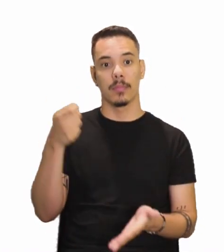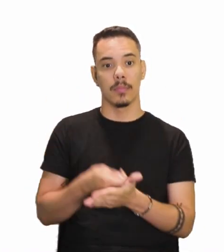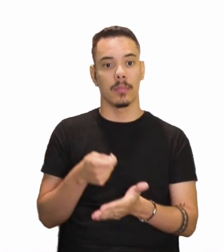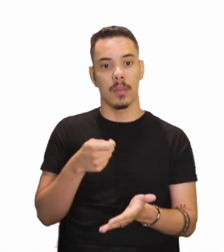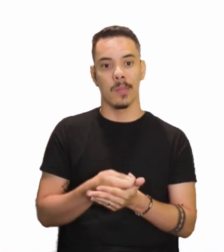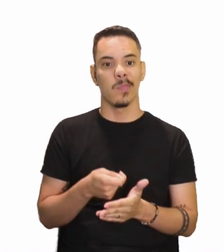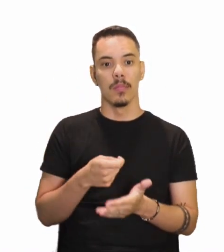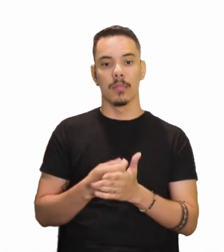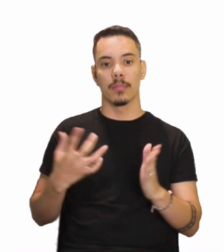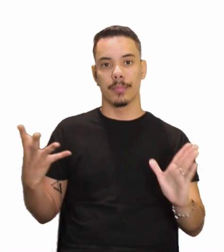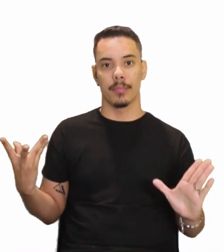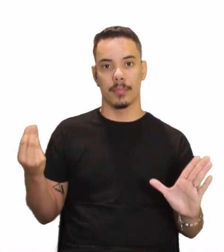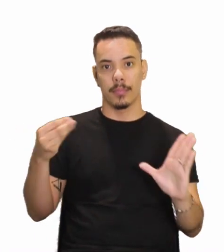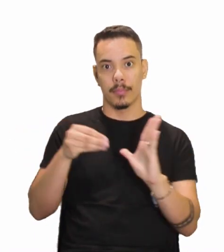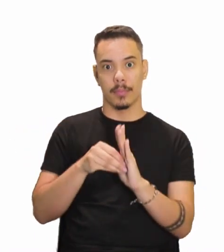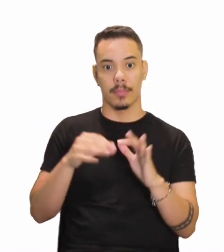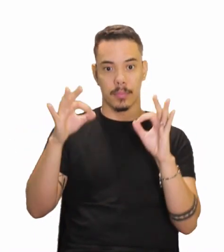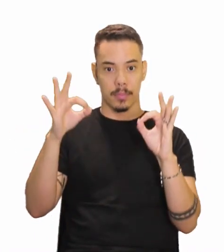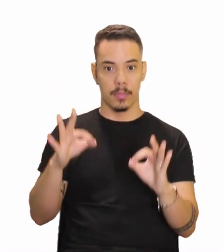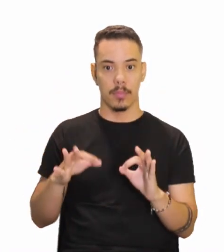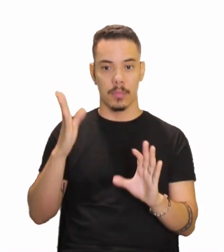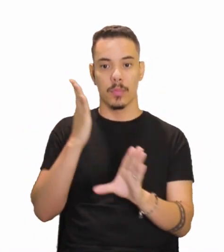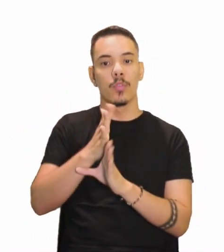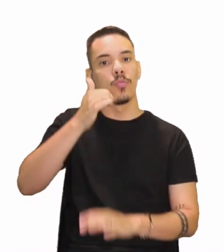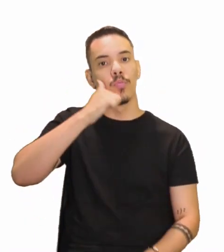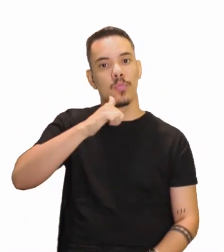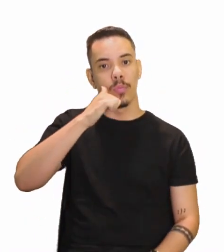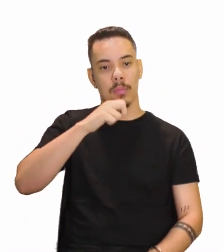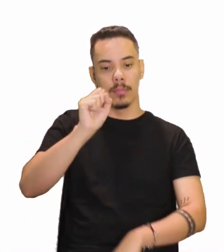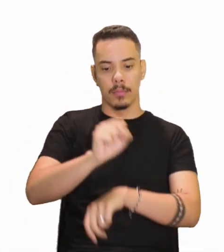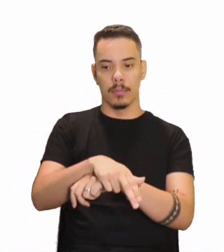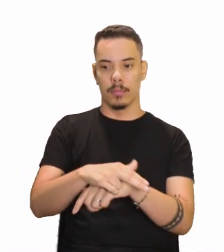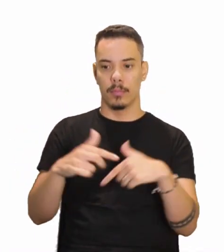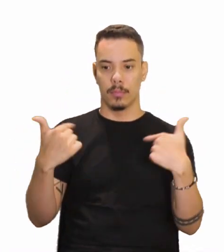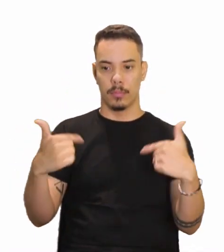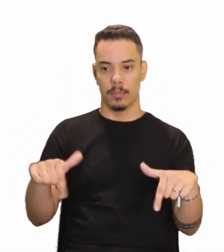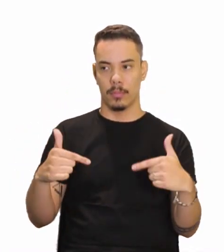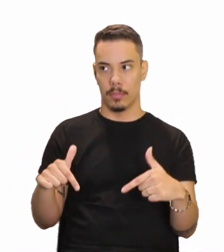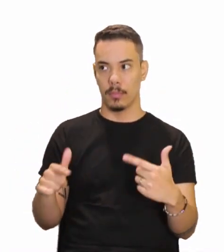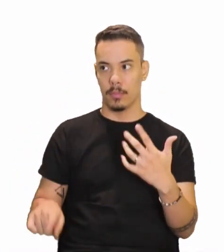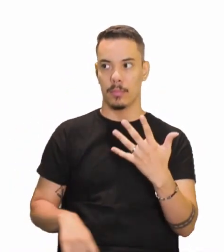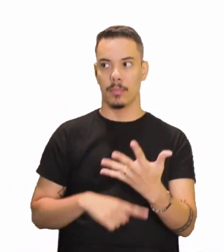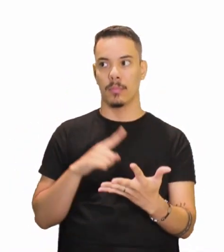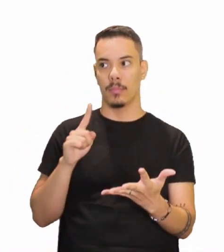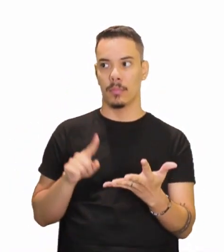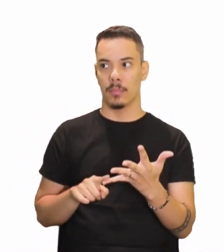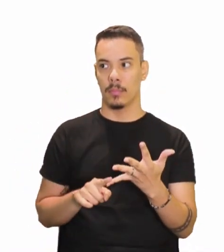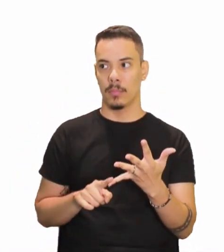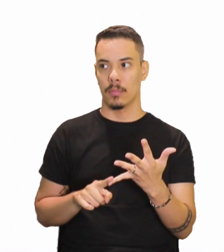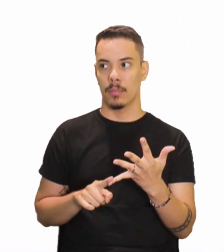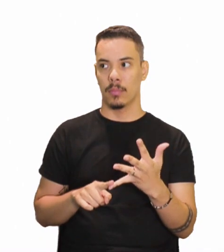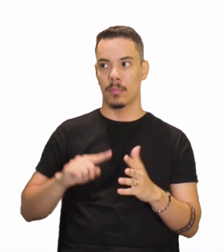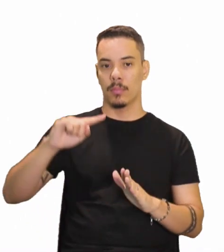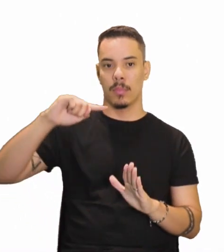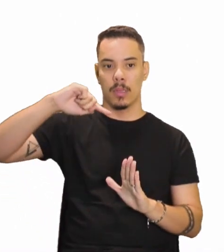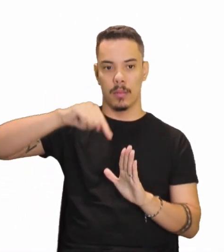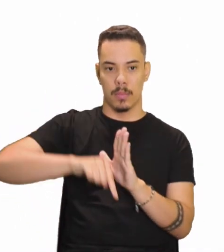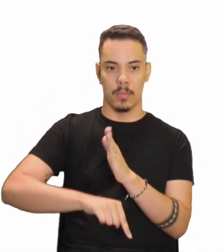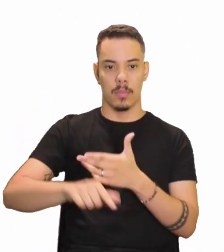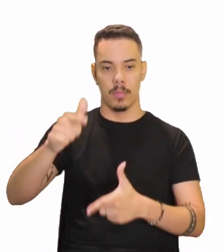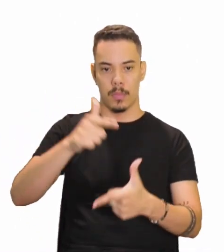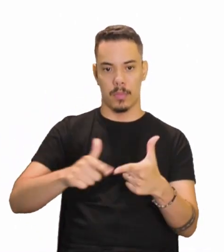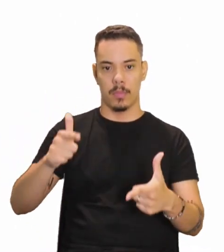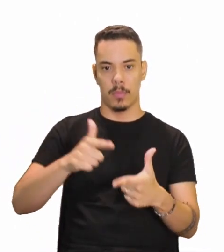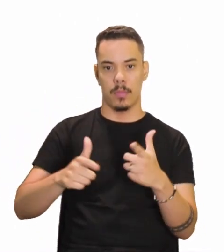exigência da inserção adequada da mulher no mercado de trabalho e aprofundamento do